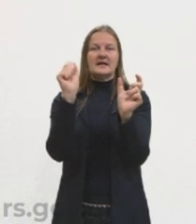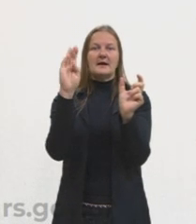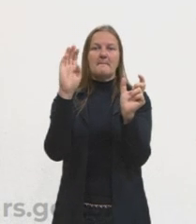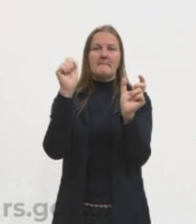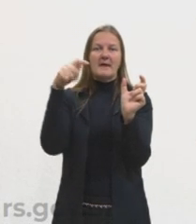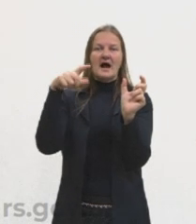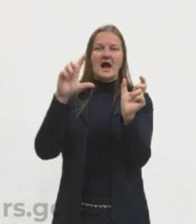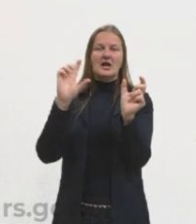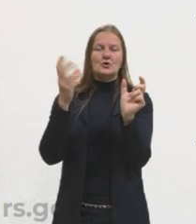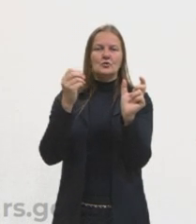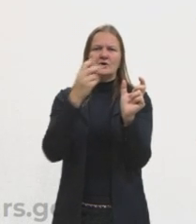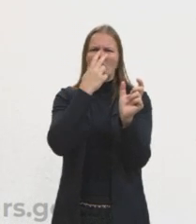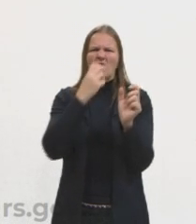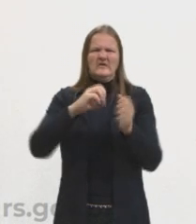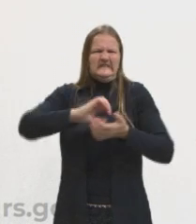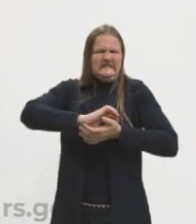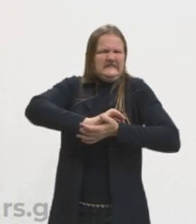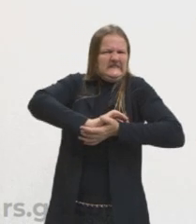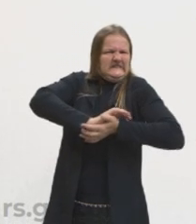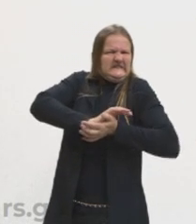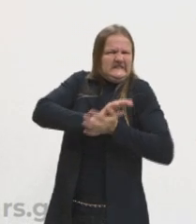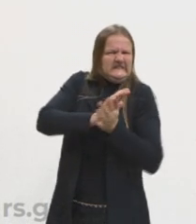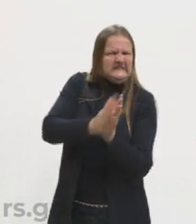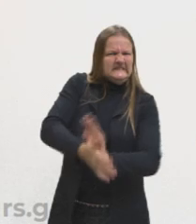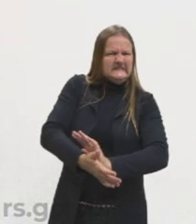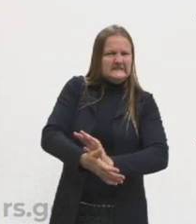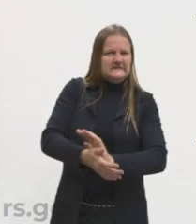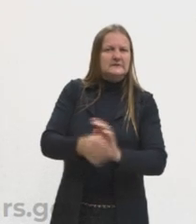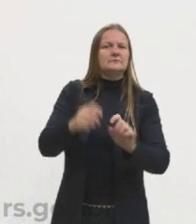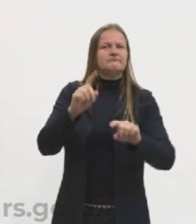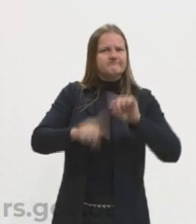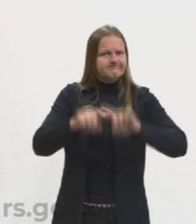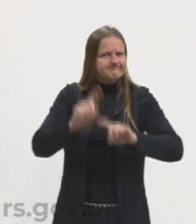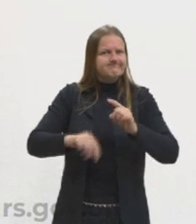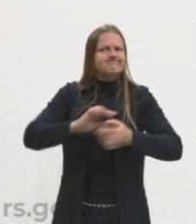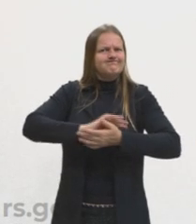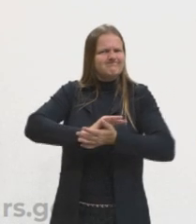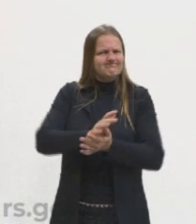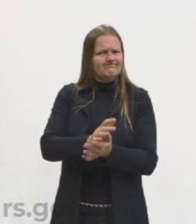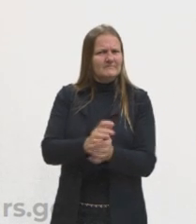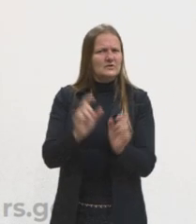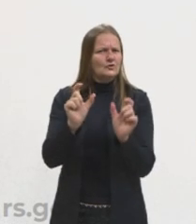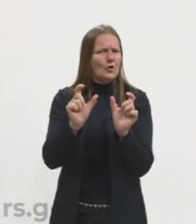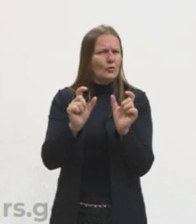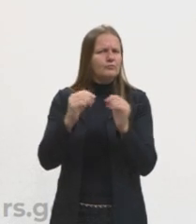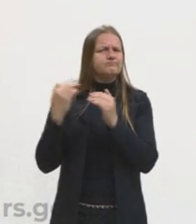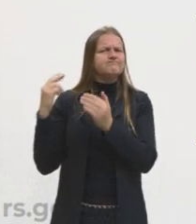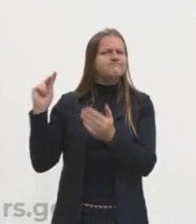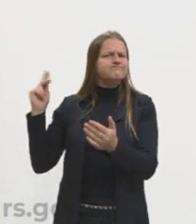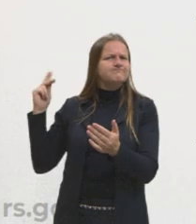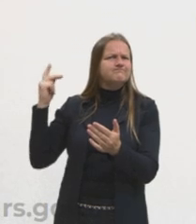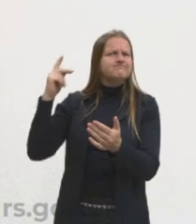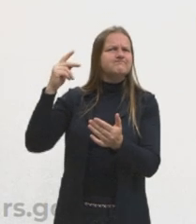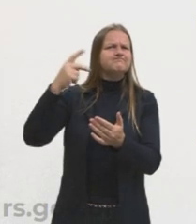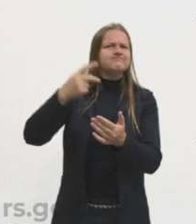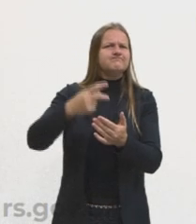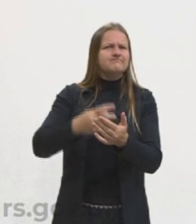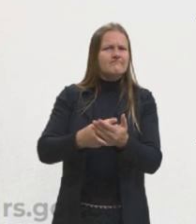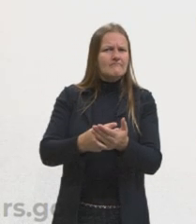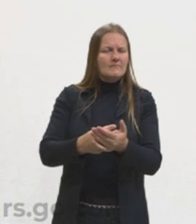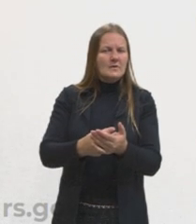de um instrumento de tortura three Palio então trabalho não é uma coisa assim não fui ao decorrer da história E